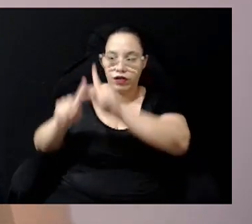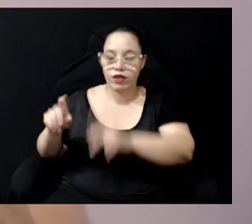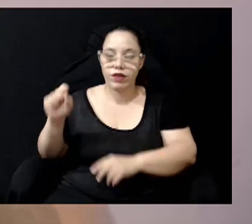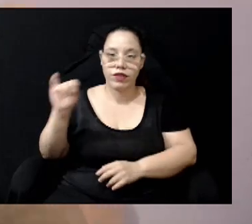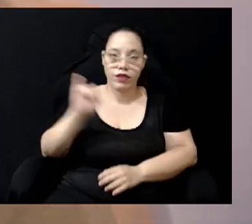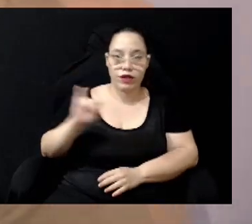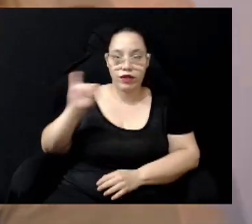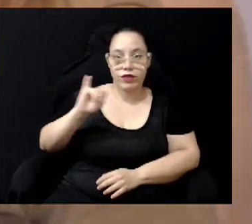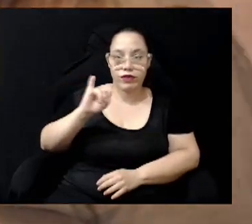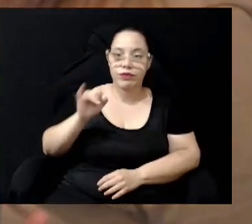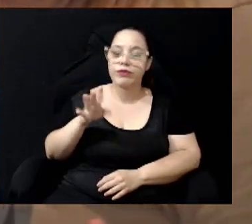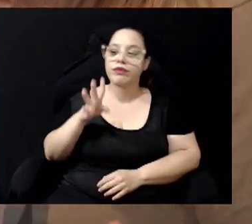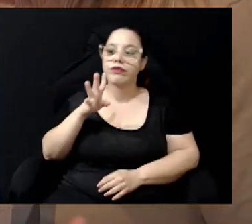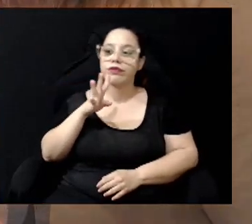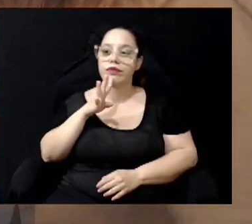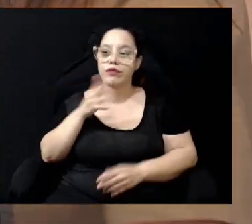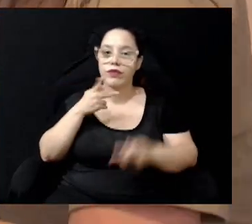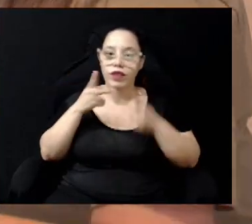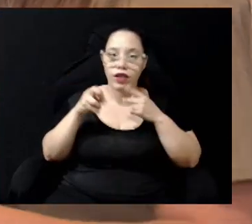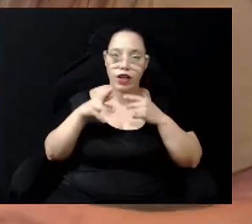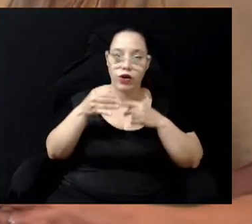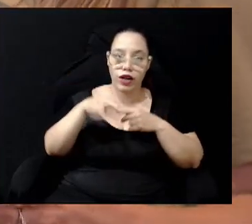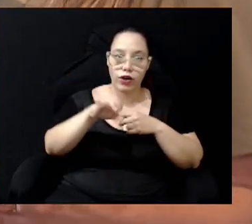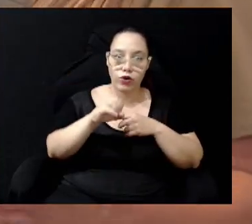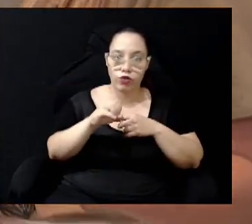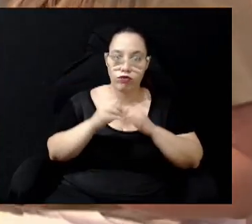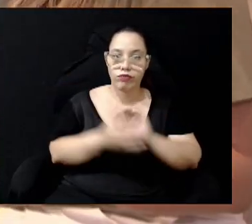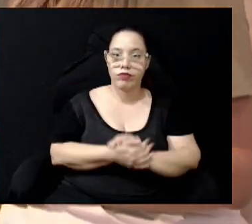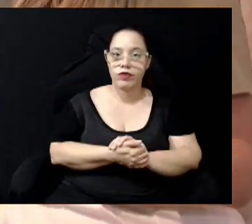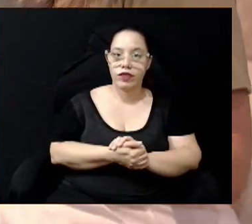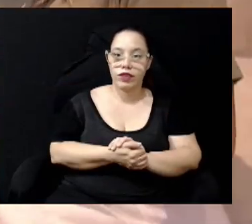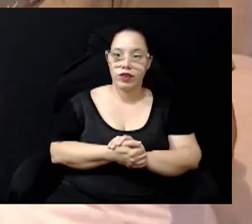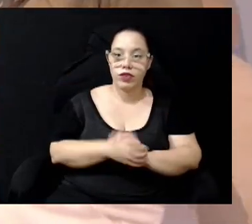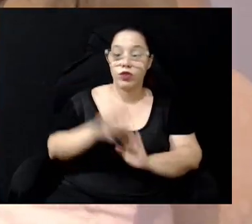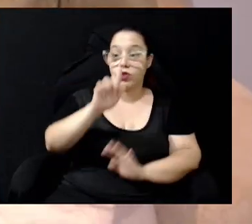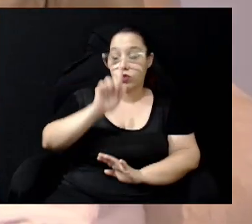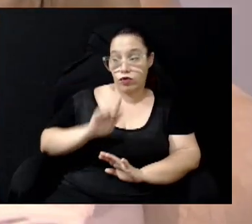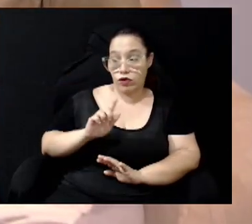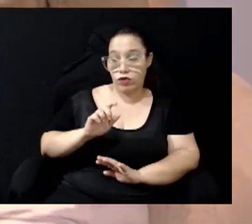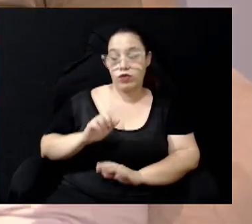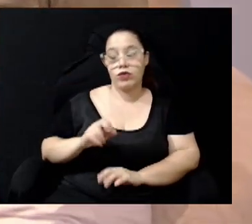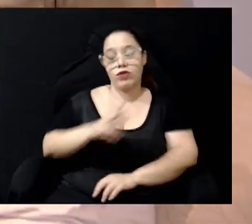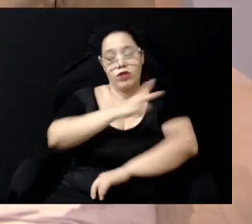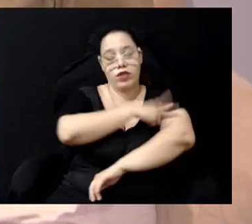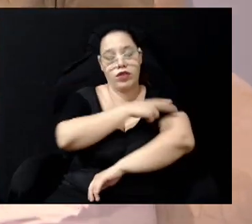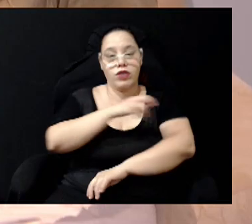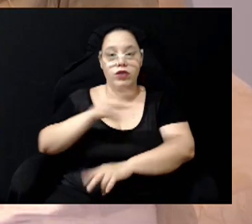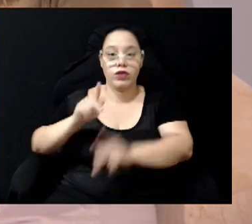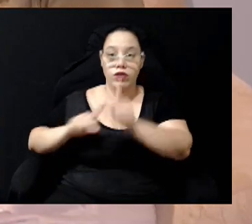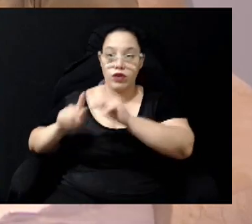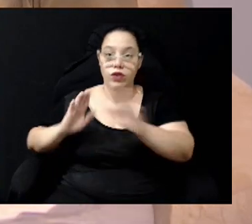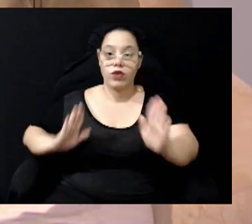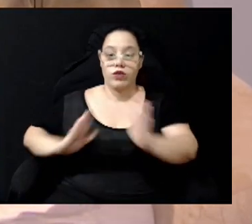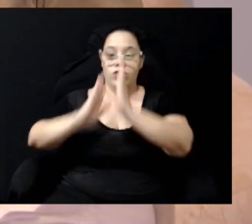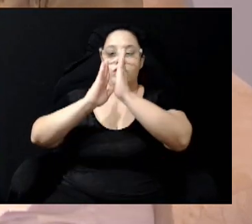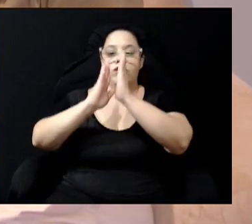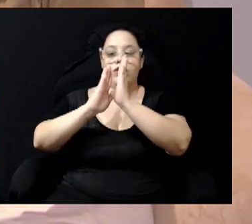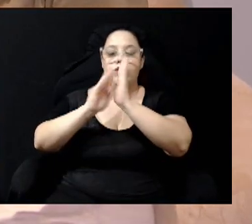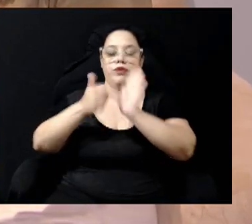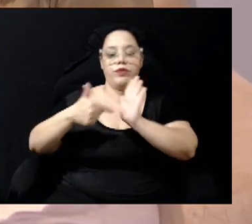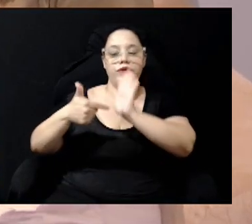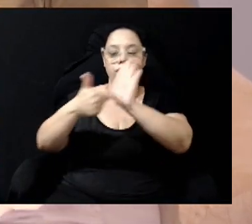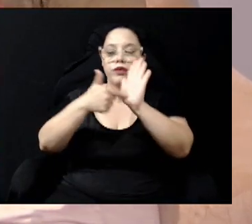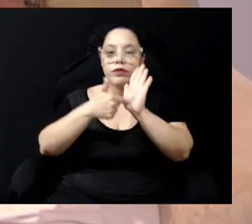com Leonardo Piantino, que é gerente aqui no shopping, né, e está à frente de toda essa exposição, que